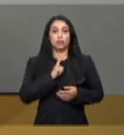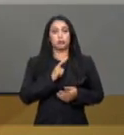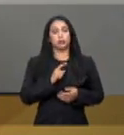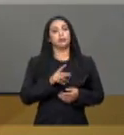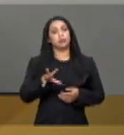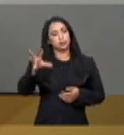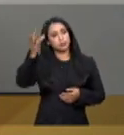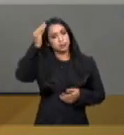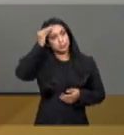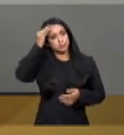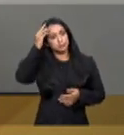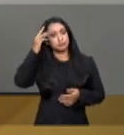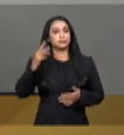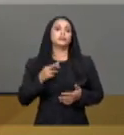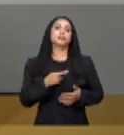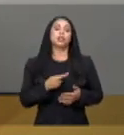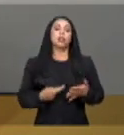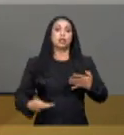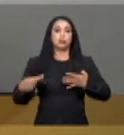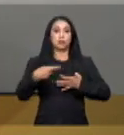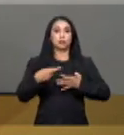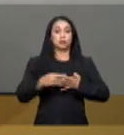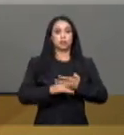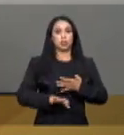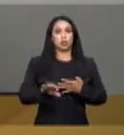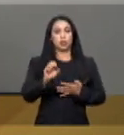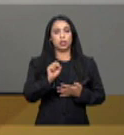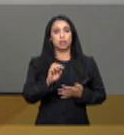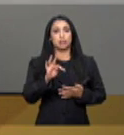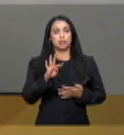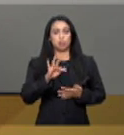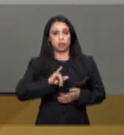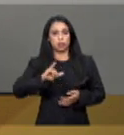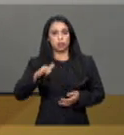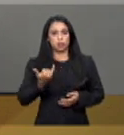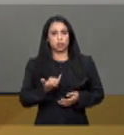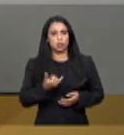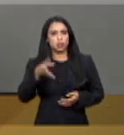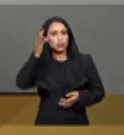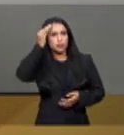geral, o Superior Tribunal de Justiça tinha firmado entendimento contrário ao que